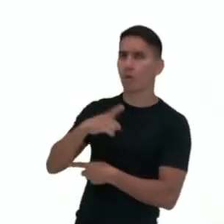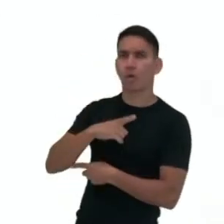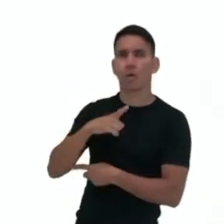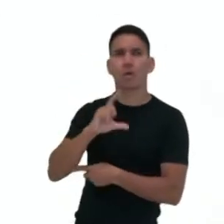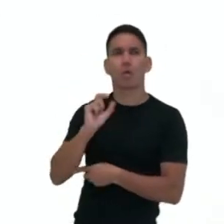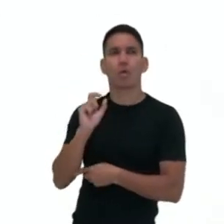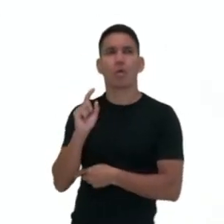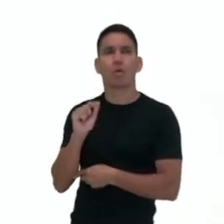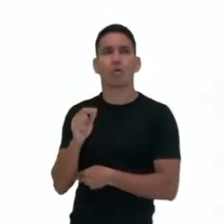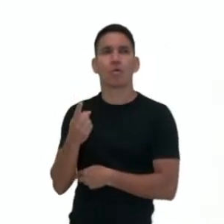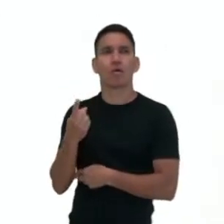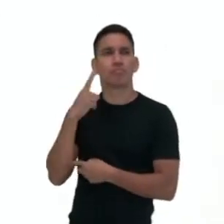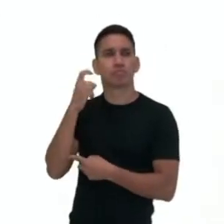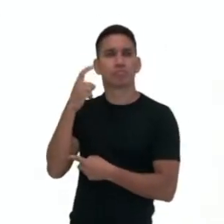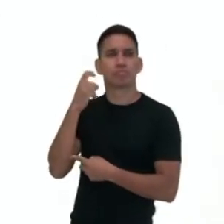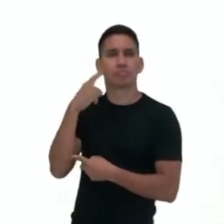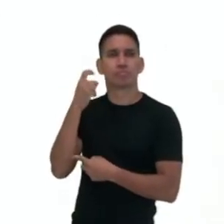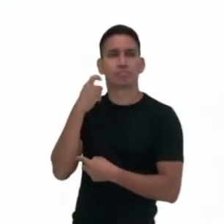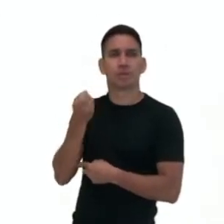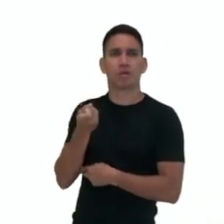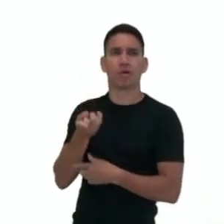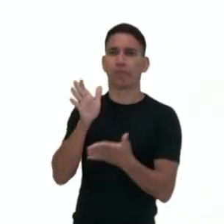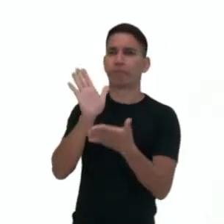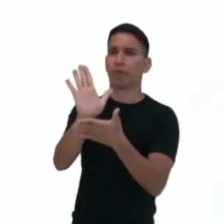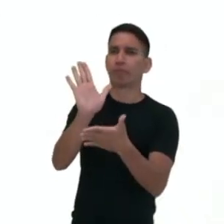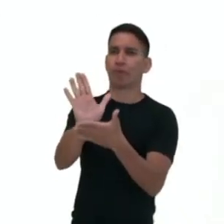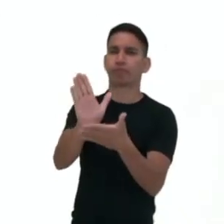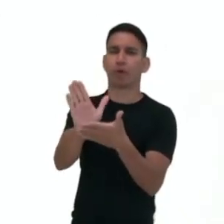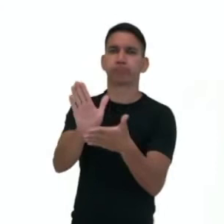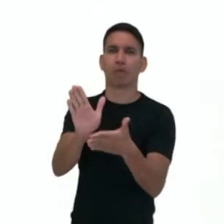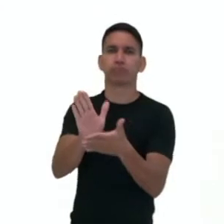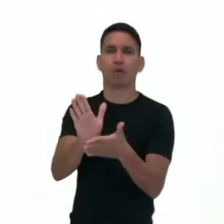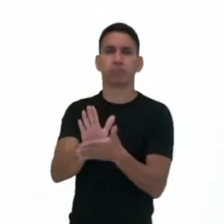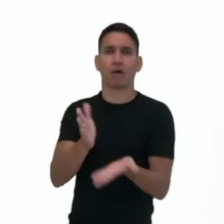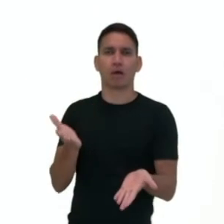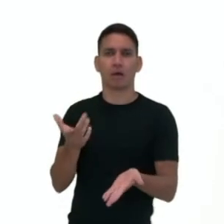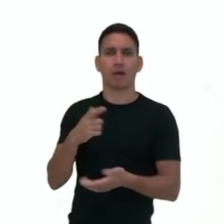ouviu fu-fu-fu-pu-bum, fu-fu-fu-pu-bum, chipum.